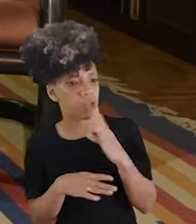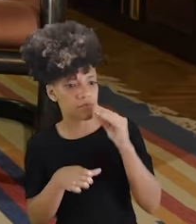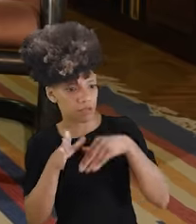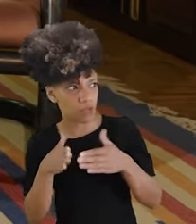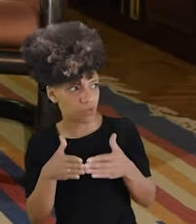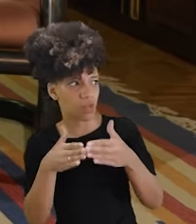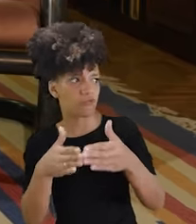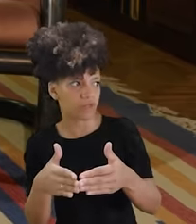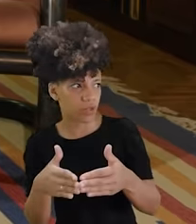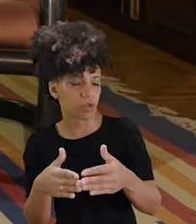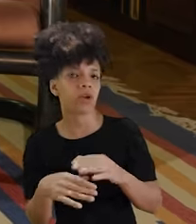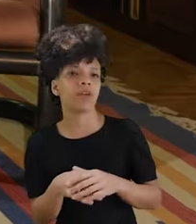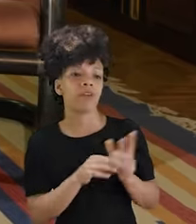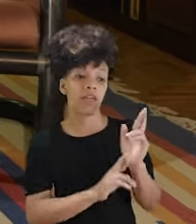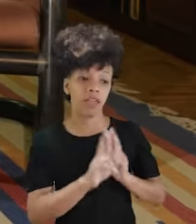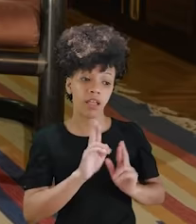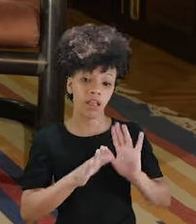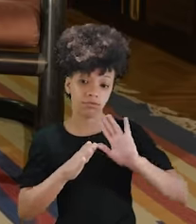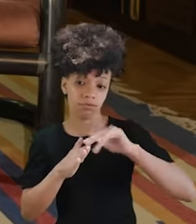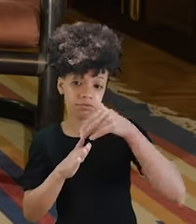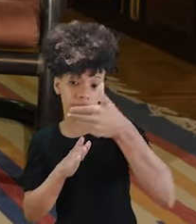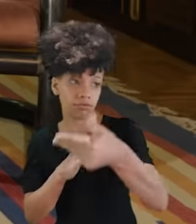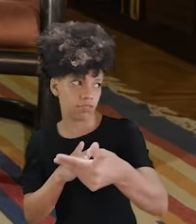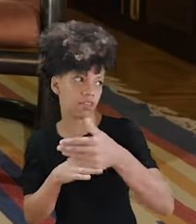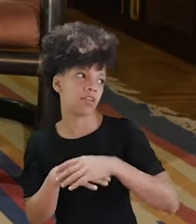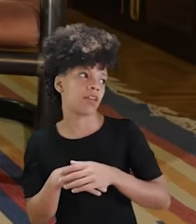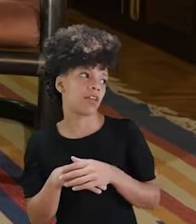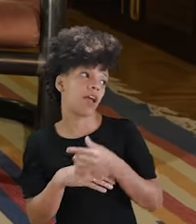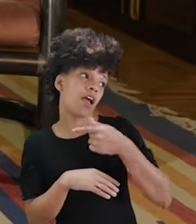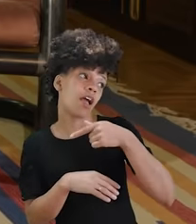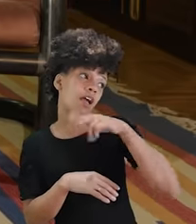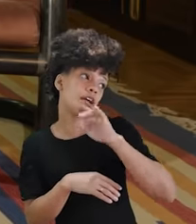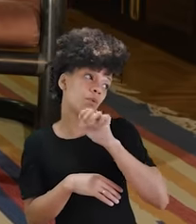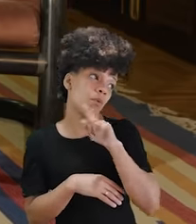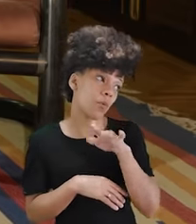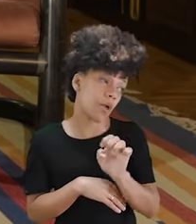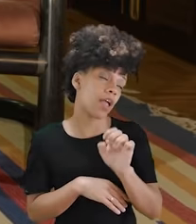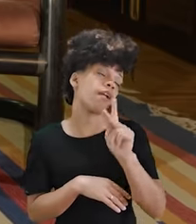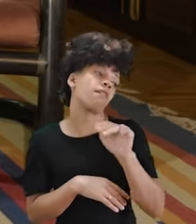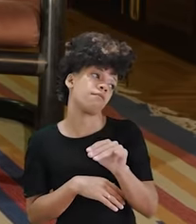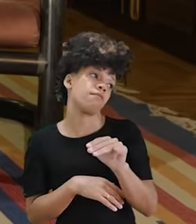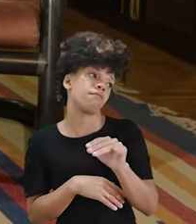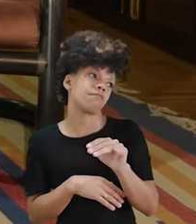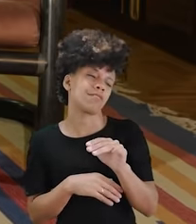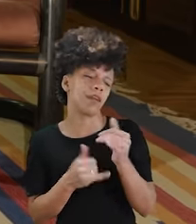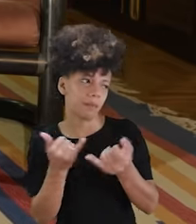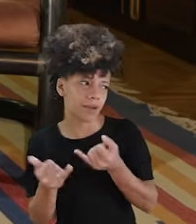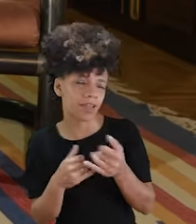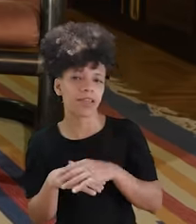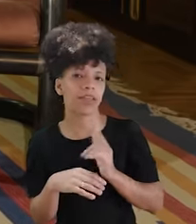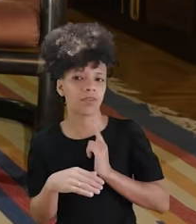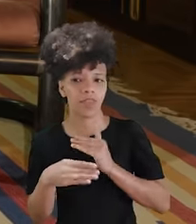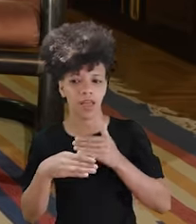ele se conhecem a Bordo EA relação atravessa a gangway que a gente brinca E aí é